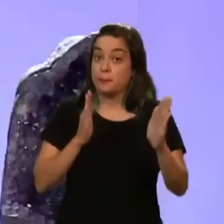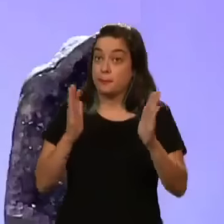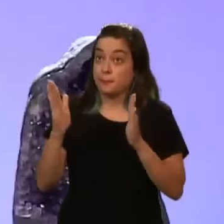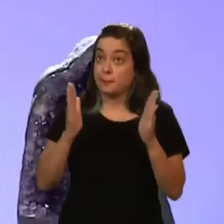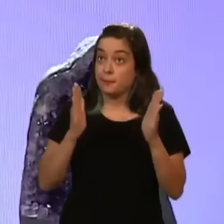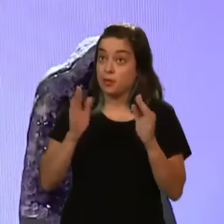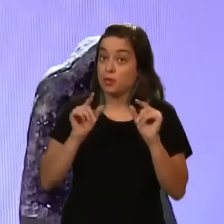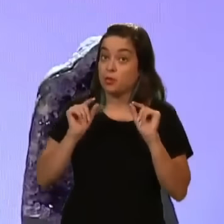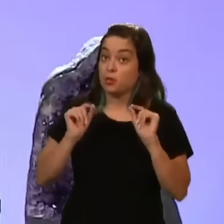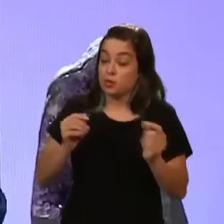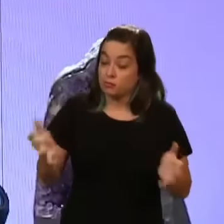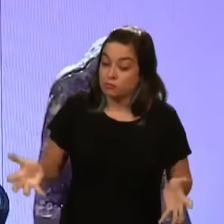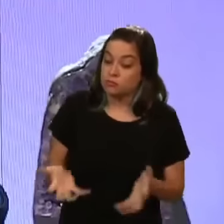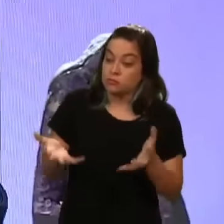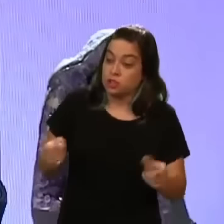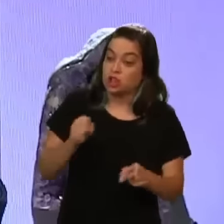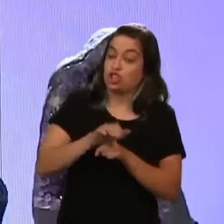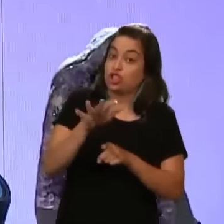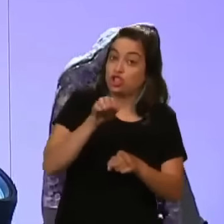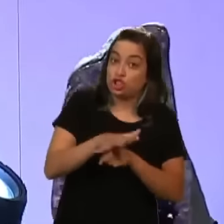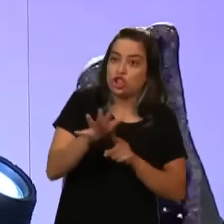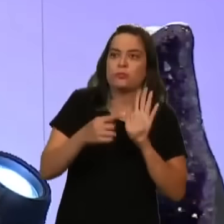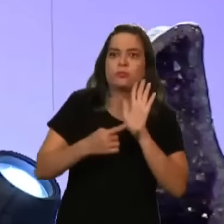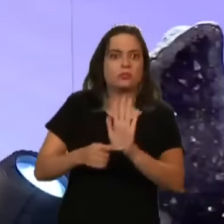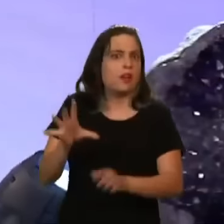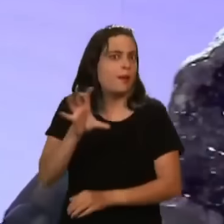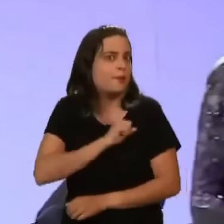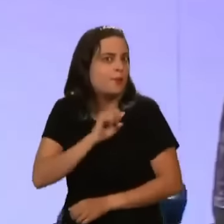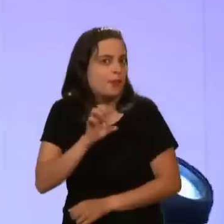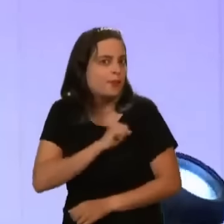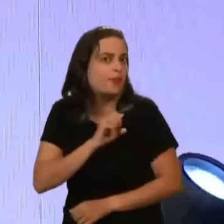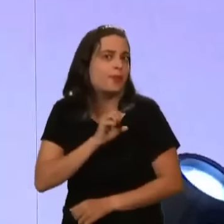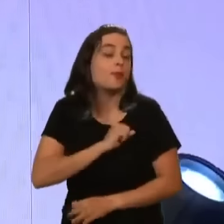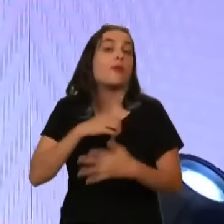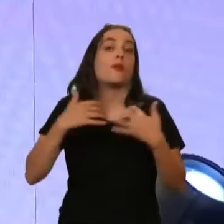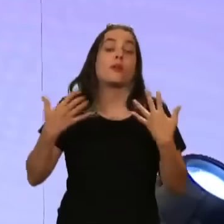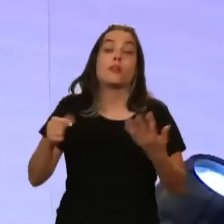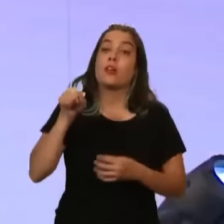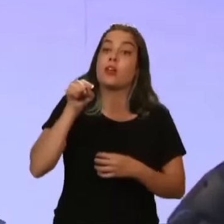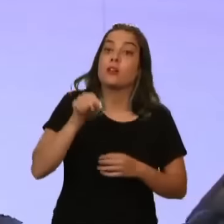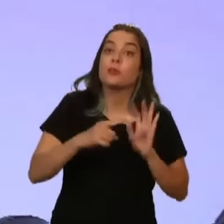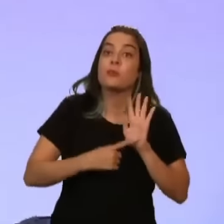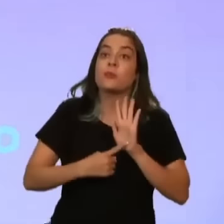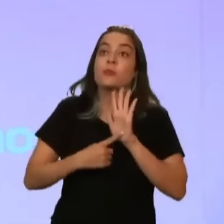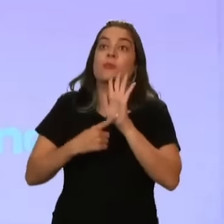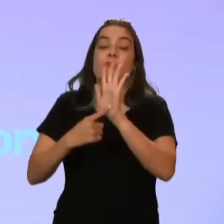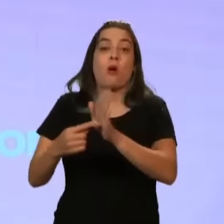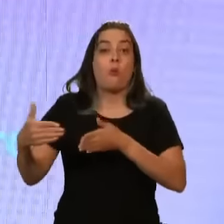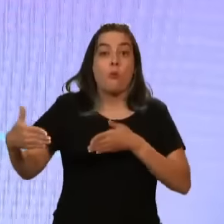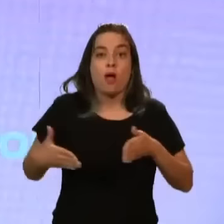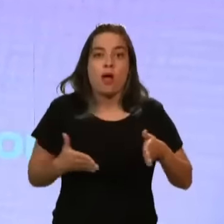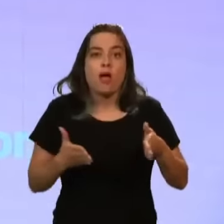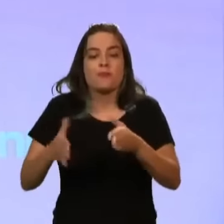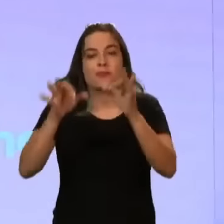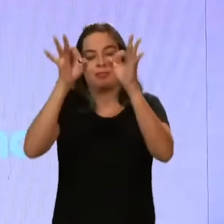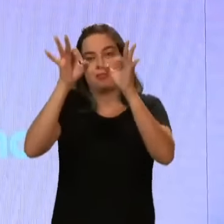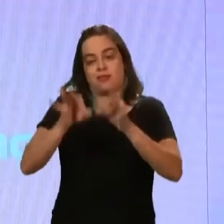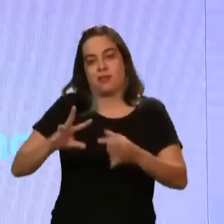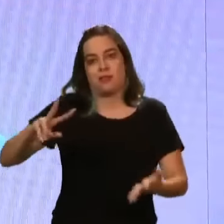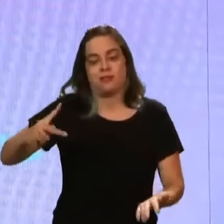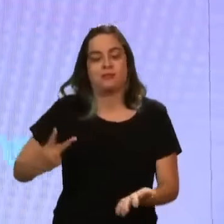de estimular e amar bastante, porque é isso que vai fazer com que os caminhos certos